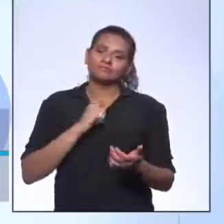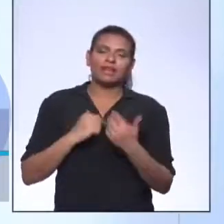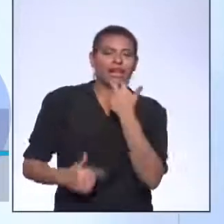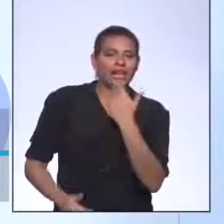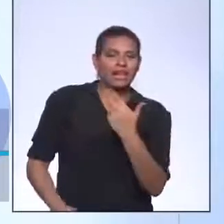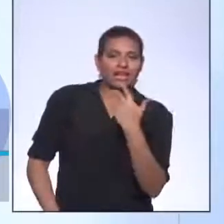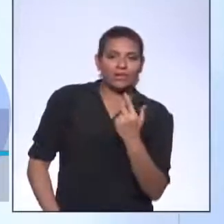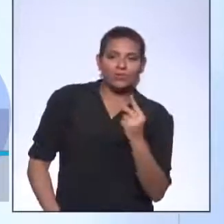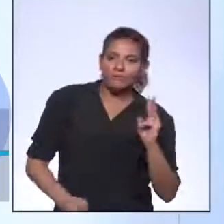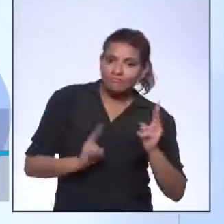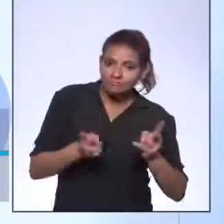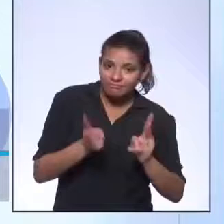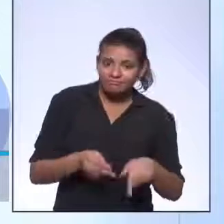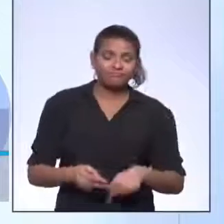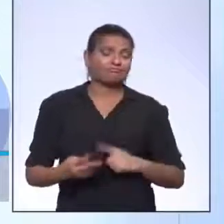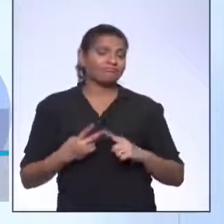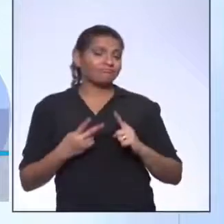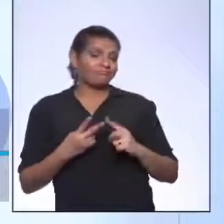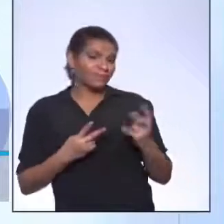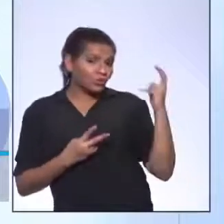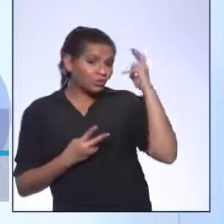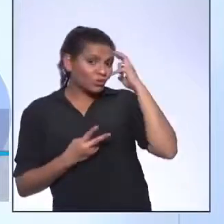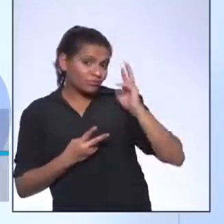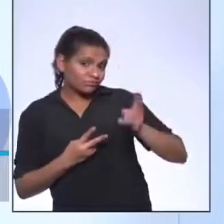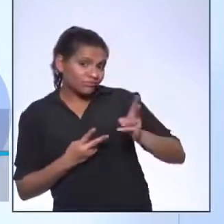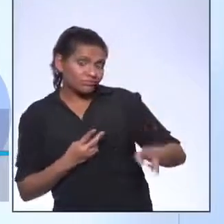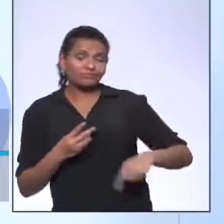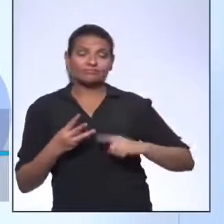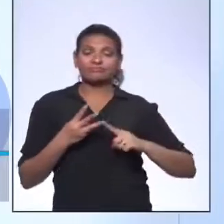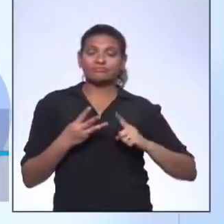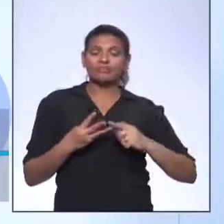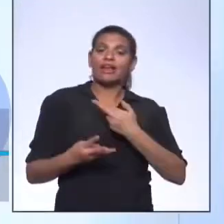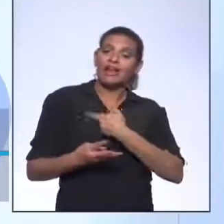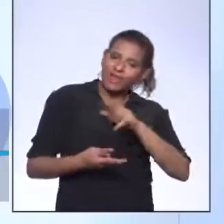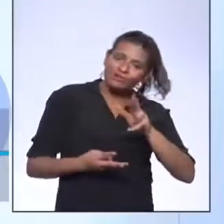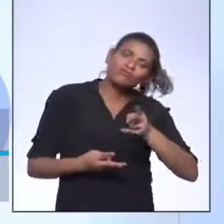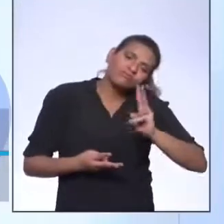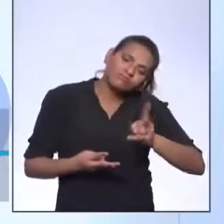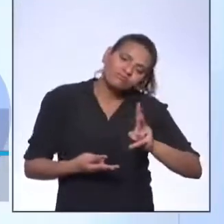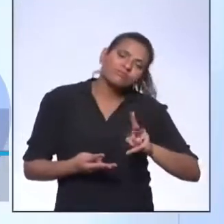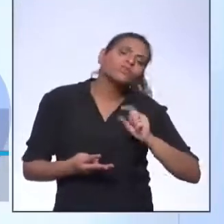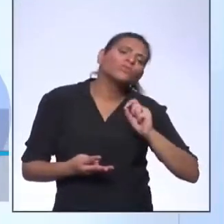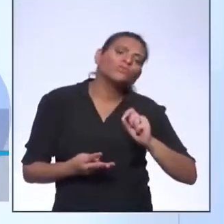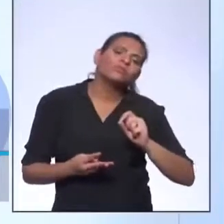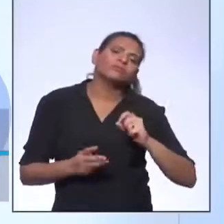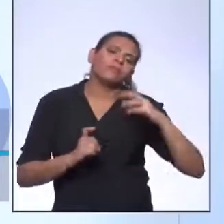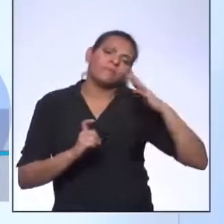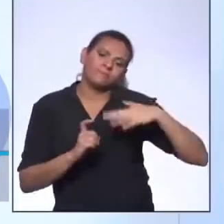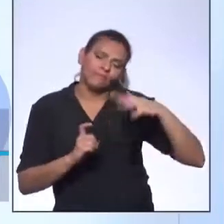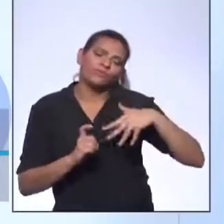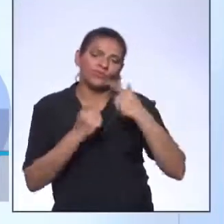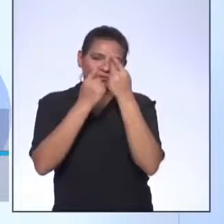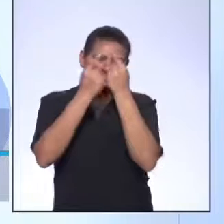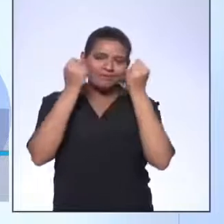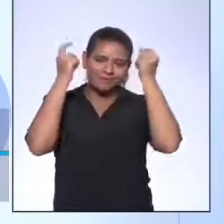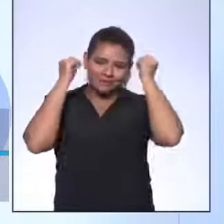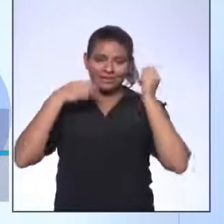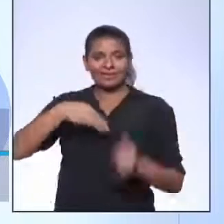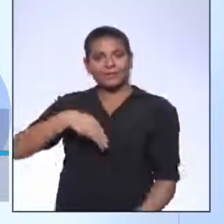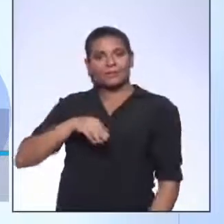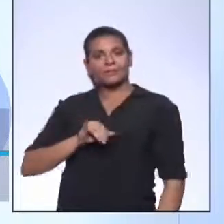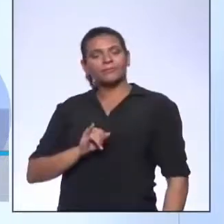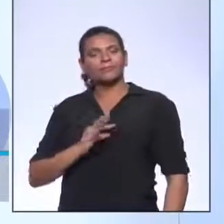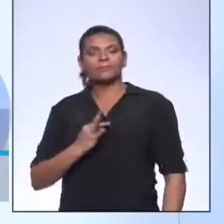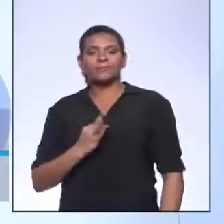língua, a cultura e a religião, que é a mitologia grega. Por isso, a mitologia grega é tão